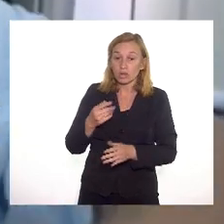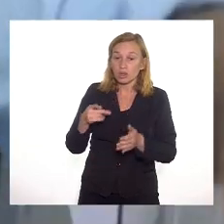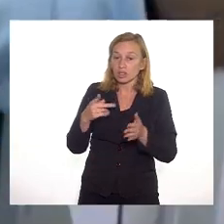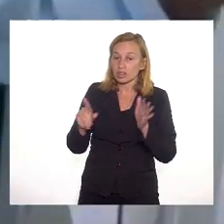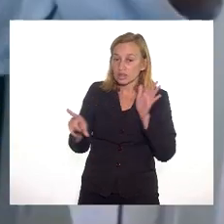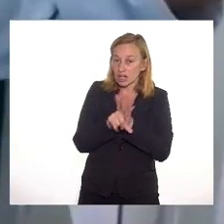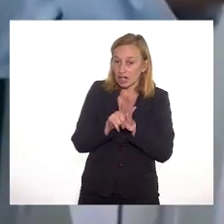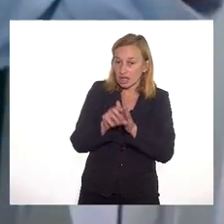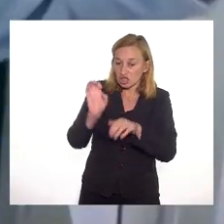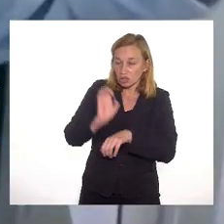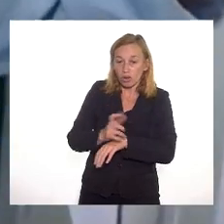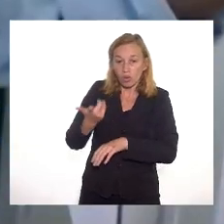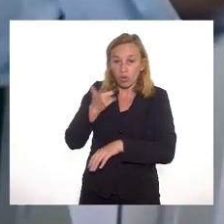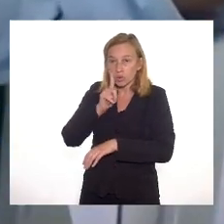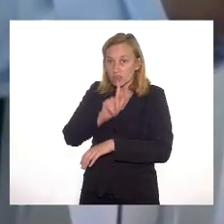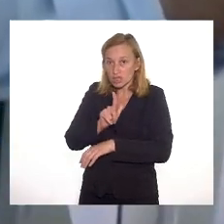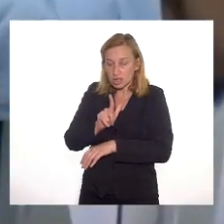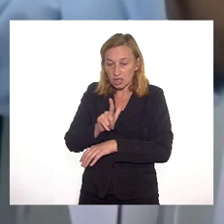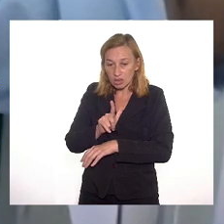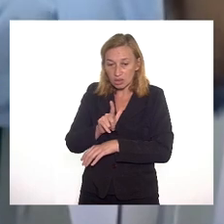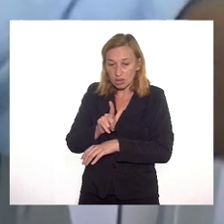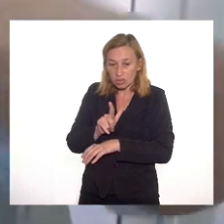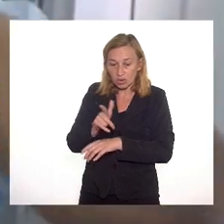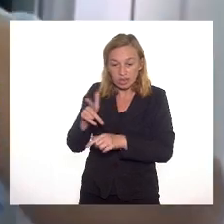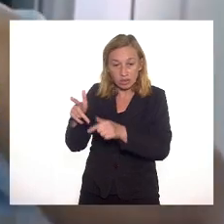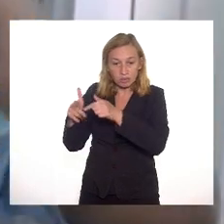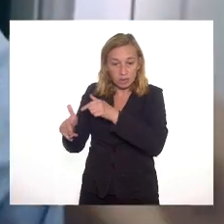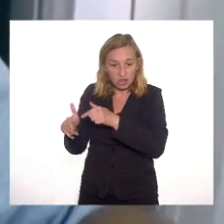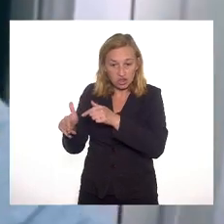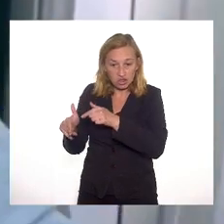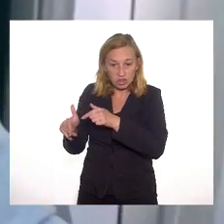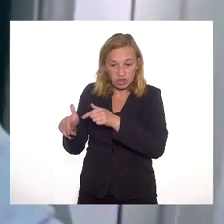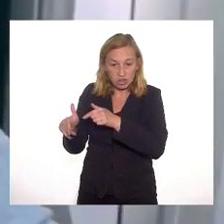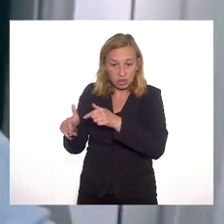estadual, né, conseguiu conter, impedir